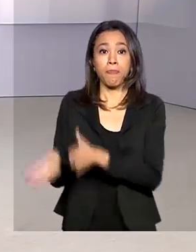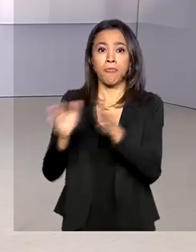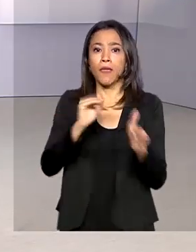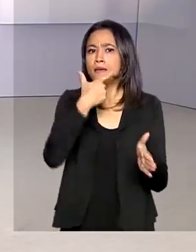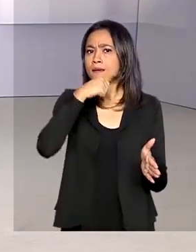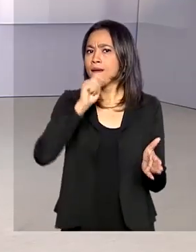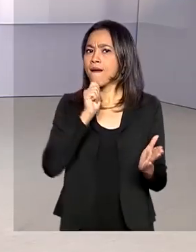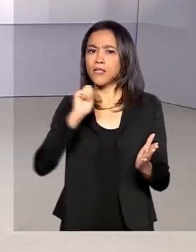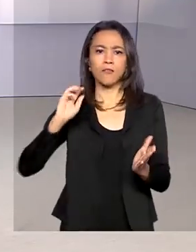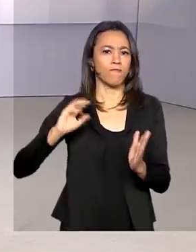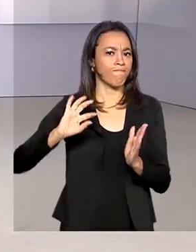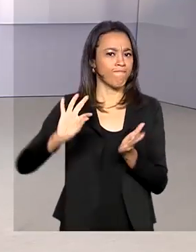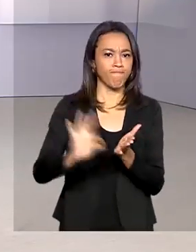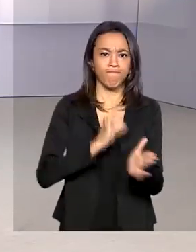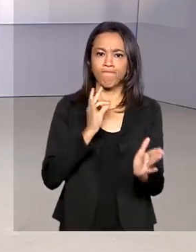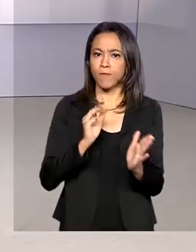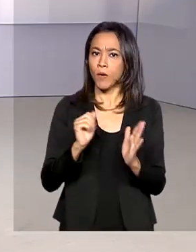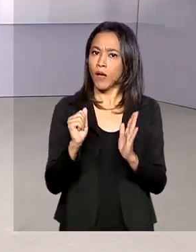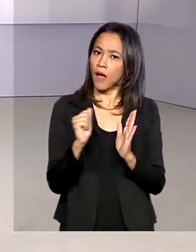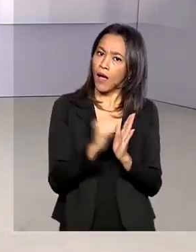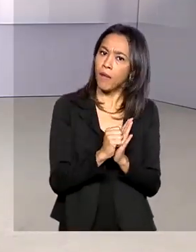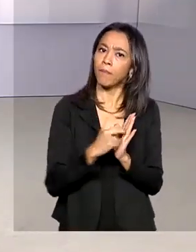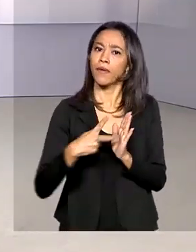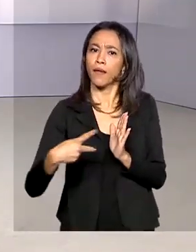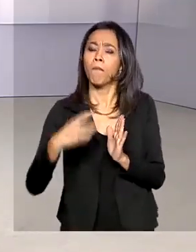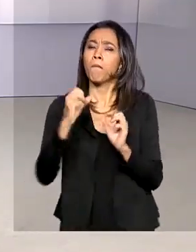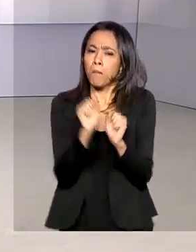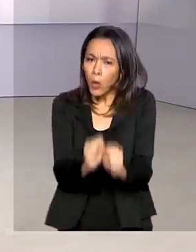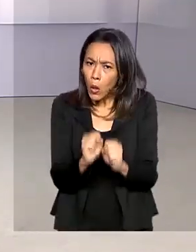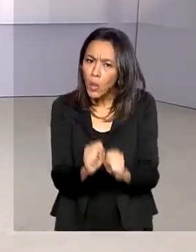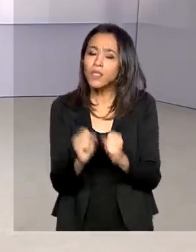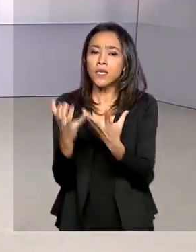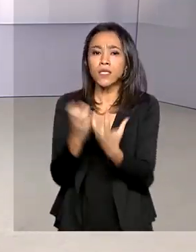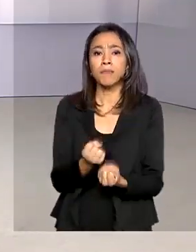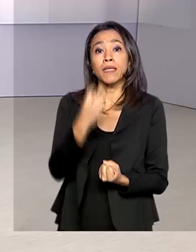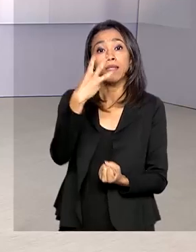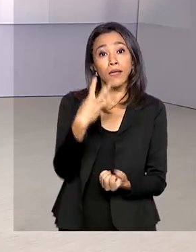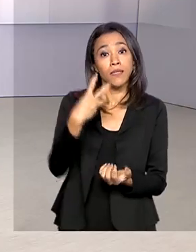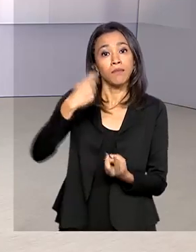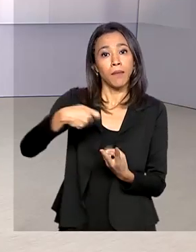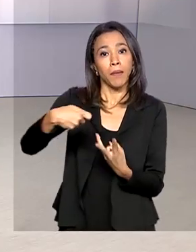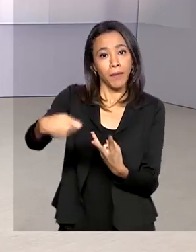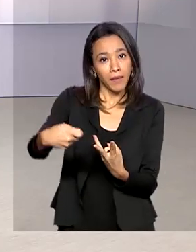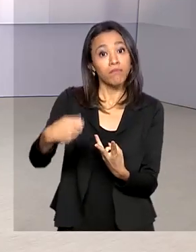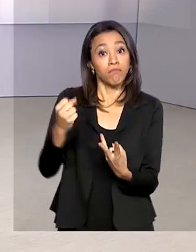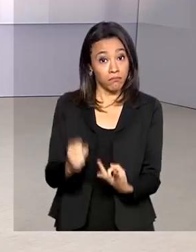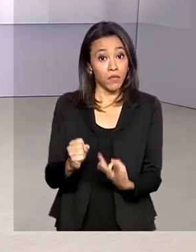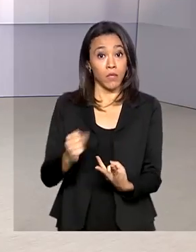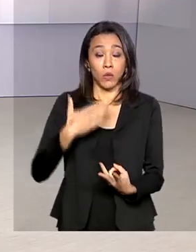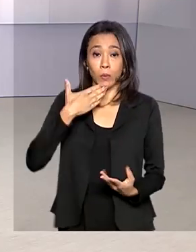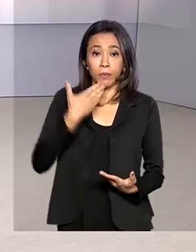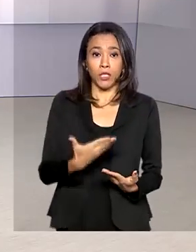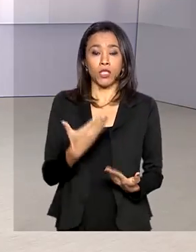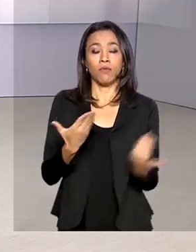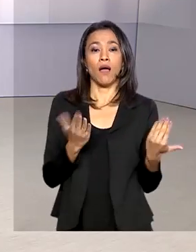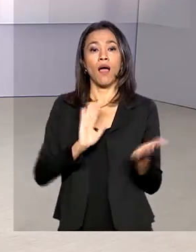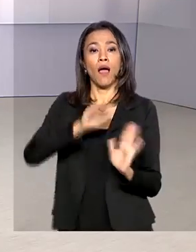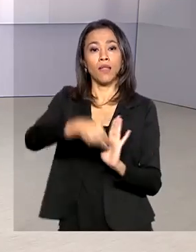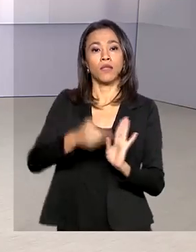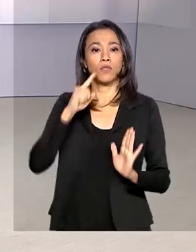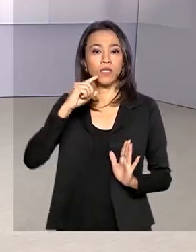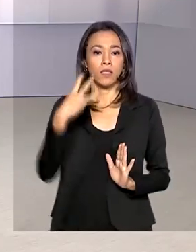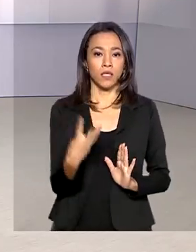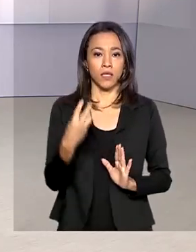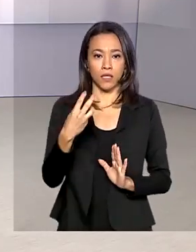cadastrou no aplicativo da Caixa poderá receber as três parcelas do auxílio emergencial. O pedido pode ser feito até 3 de